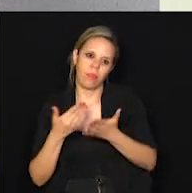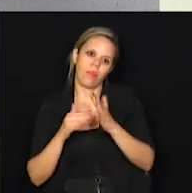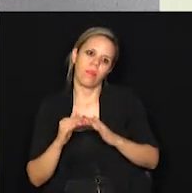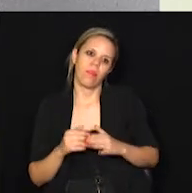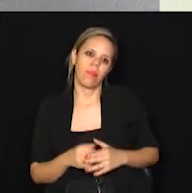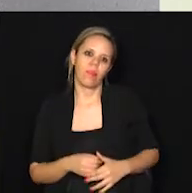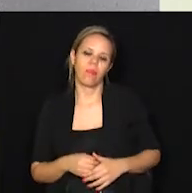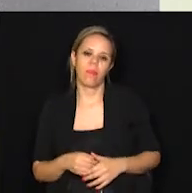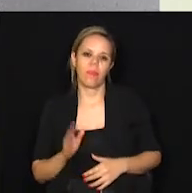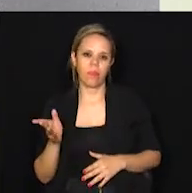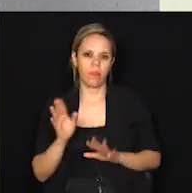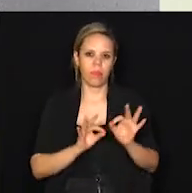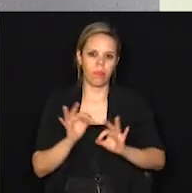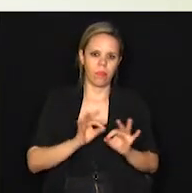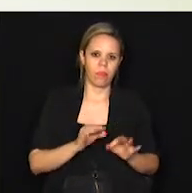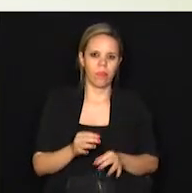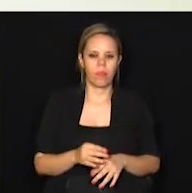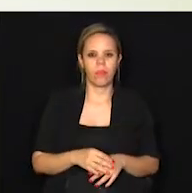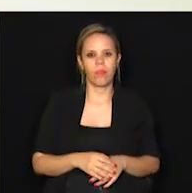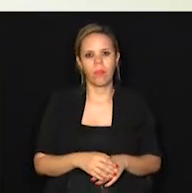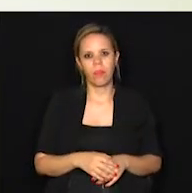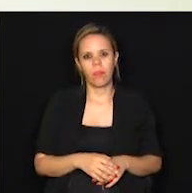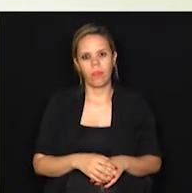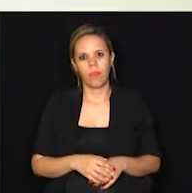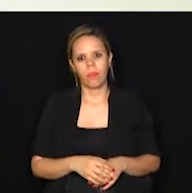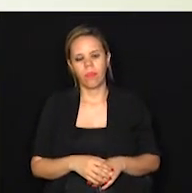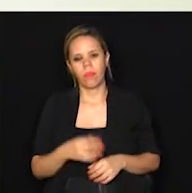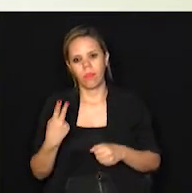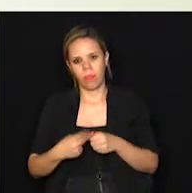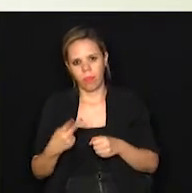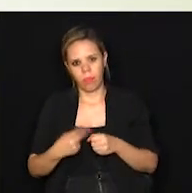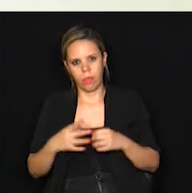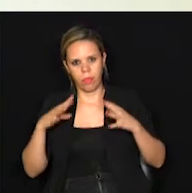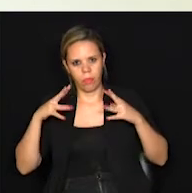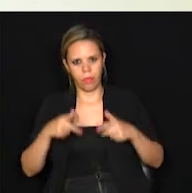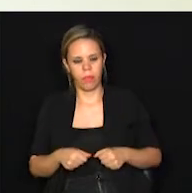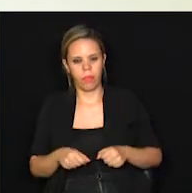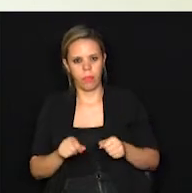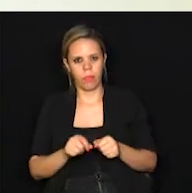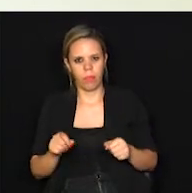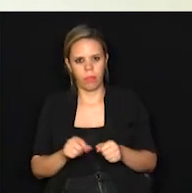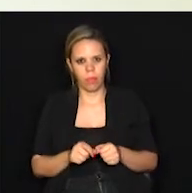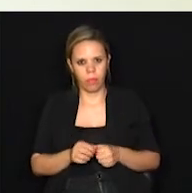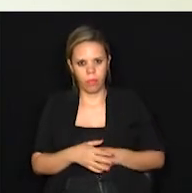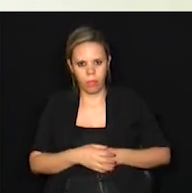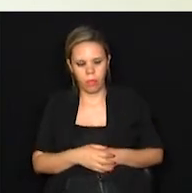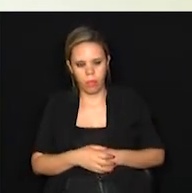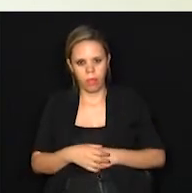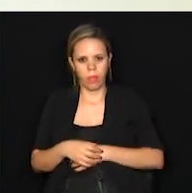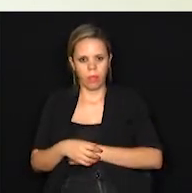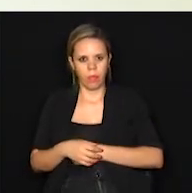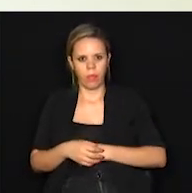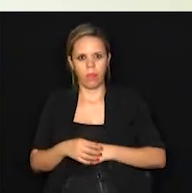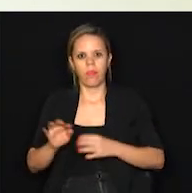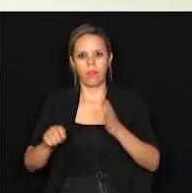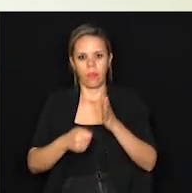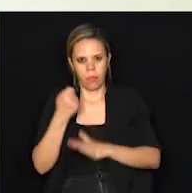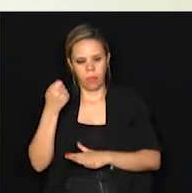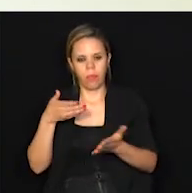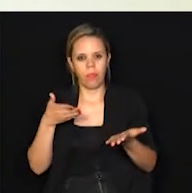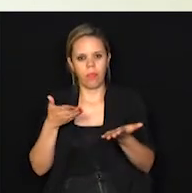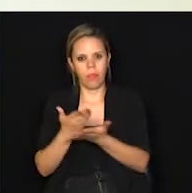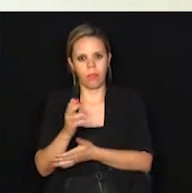aqui eu tomo a liberdade de colocar um áudio que nós entramos em contato com uma empresa que anunciava, e essa foi as